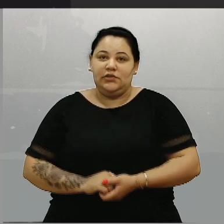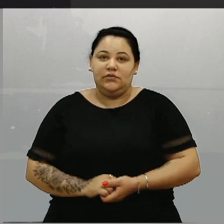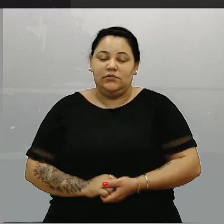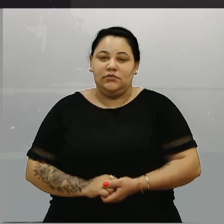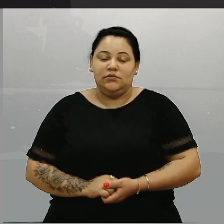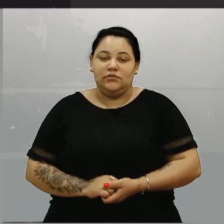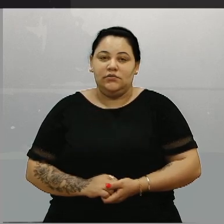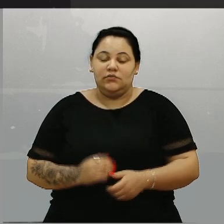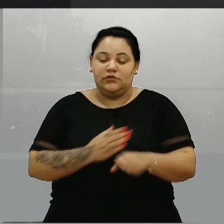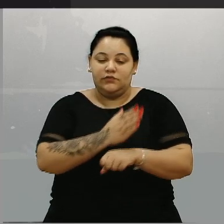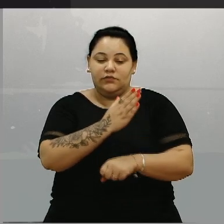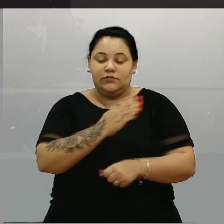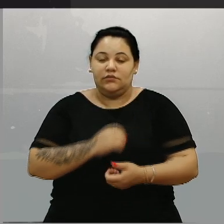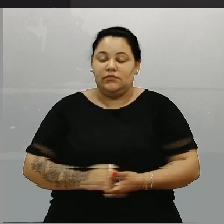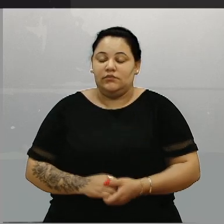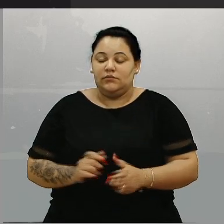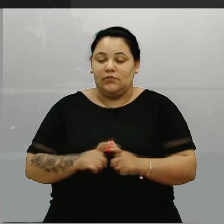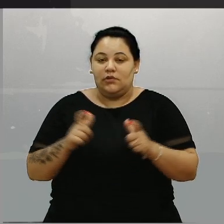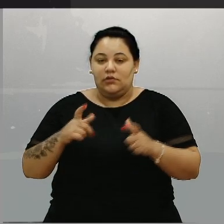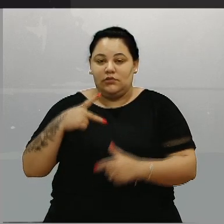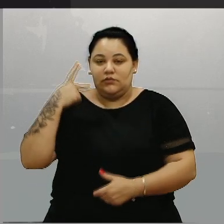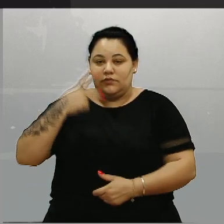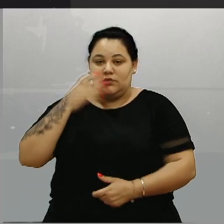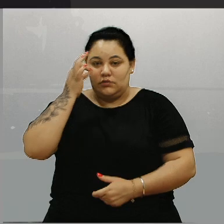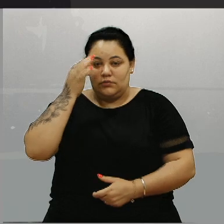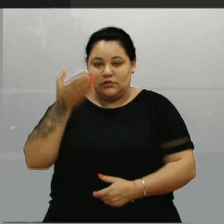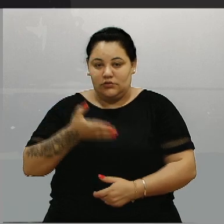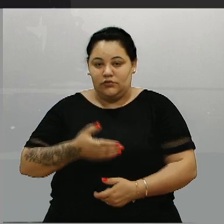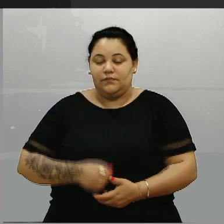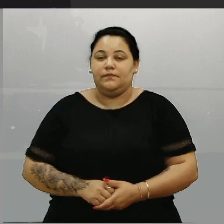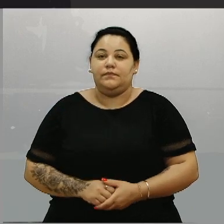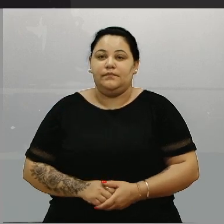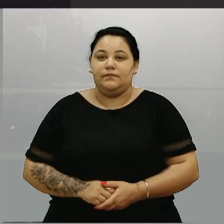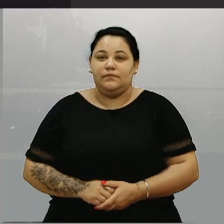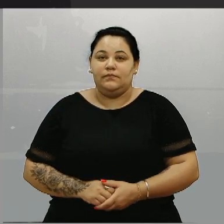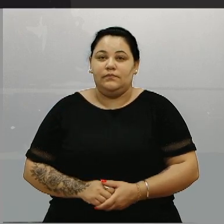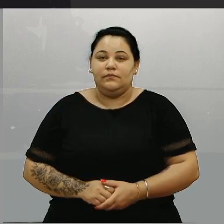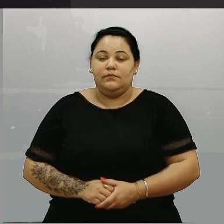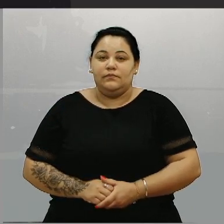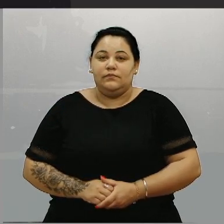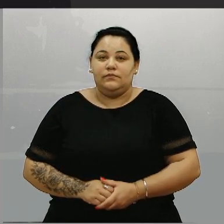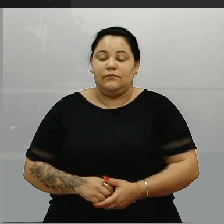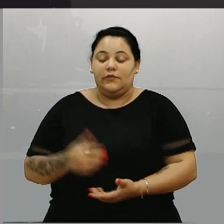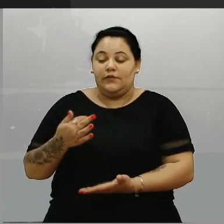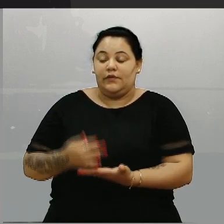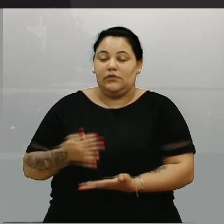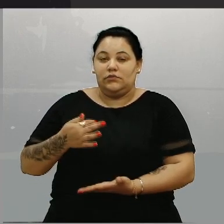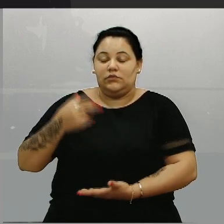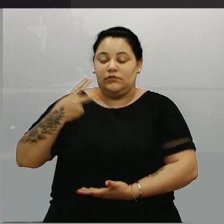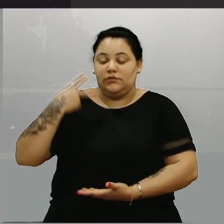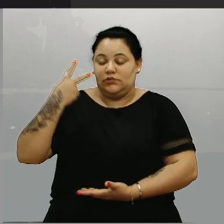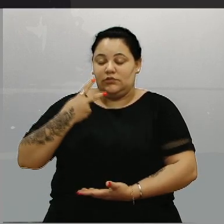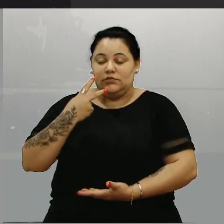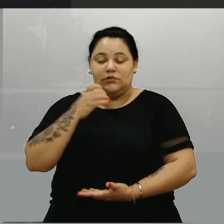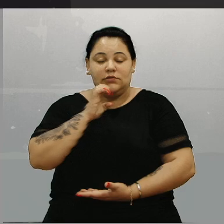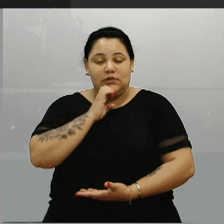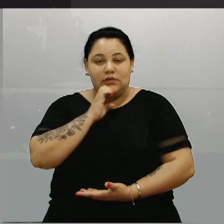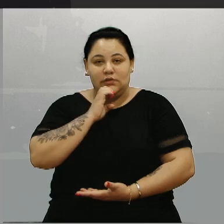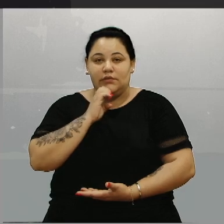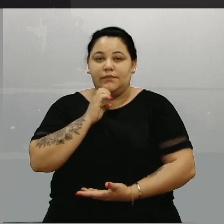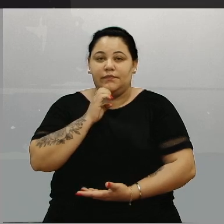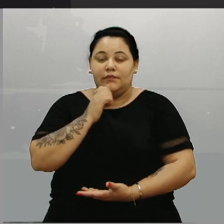por unanimidade dos vereadores presentes. Com a ausência da vereadora Estela,